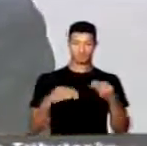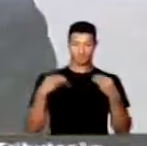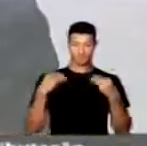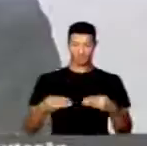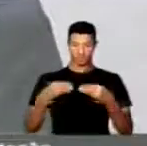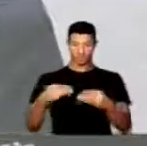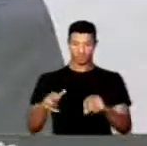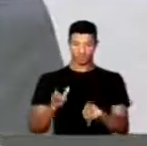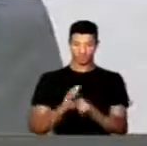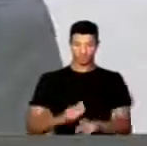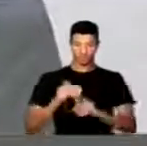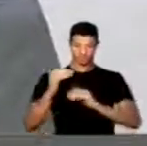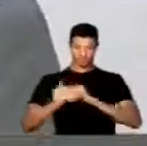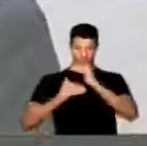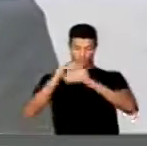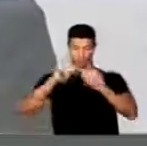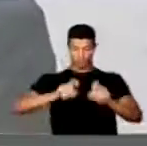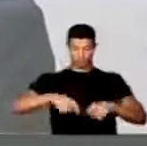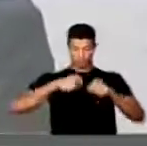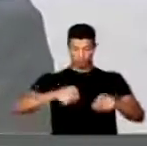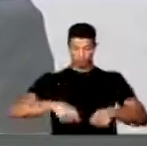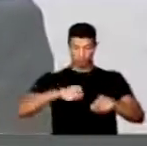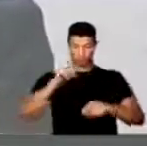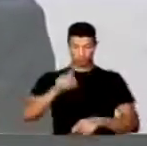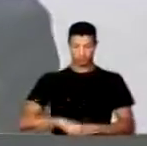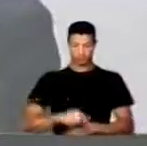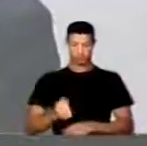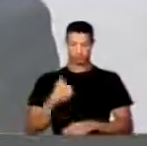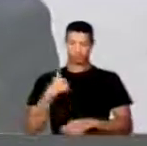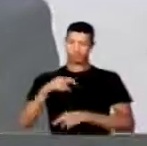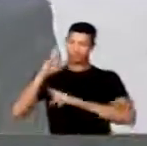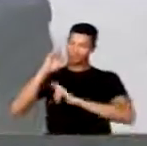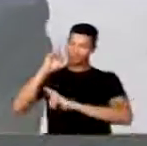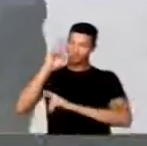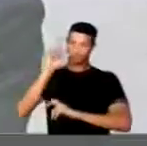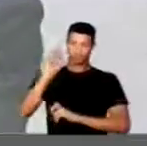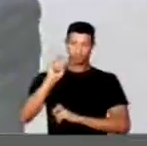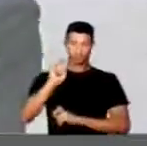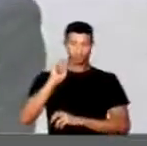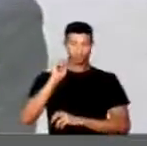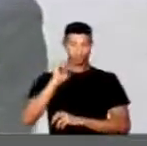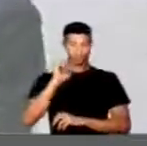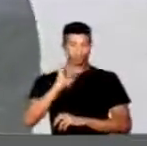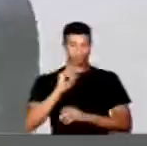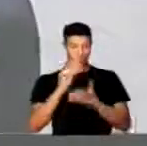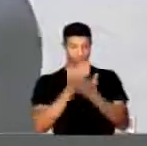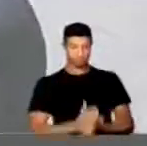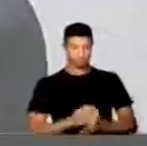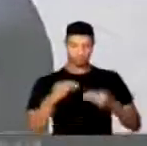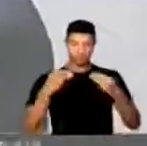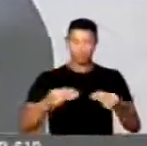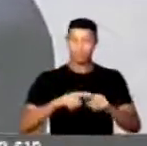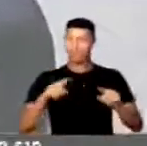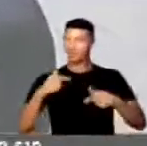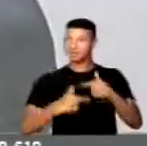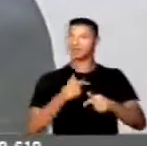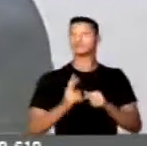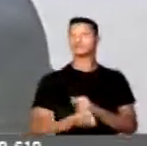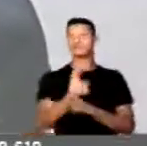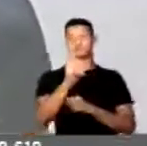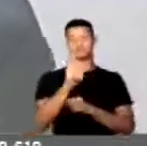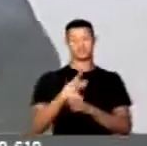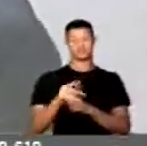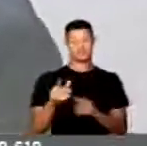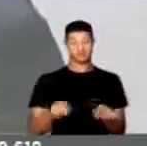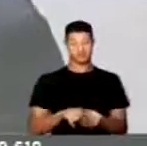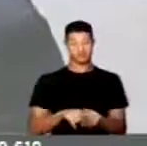Ministério do Desenvolvimento Agrário, eu só espero que, se acaba o Ministério, não acabem as atividades.